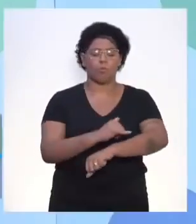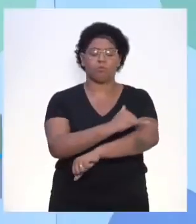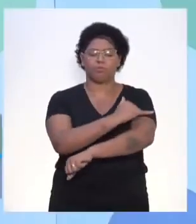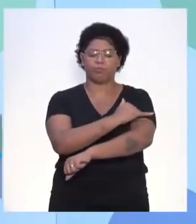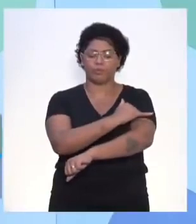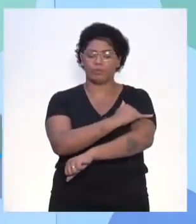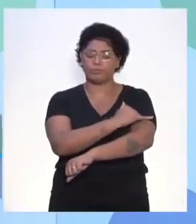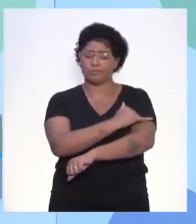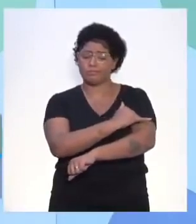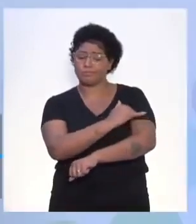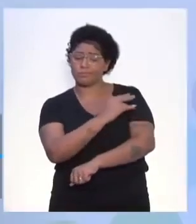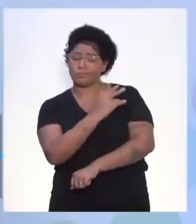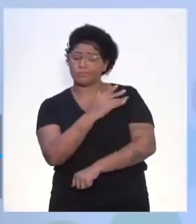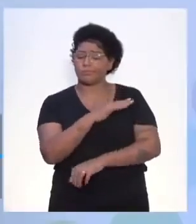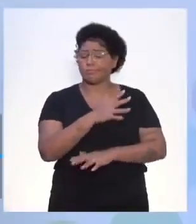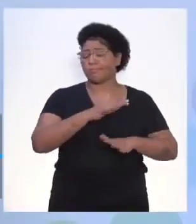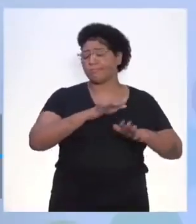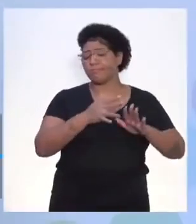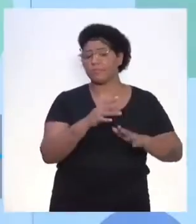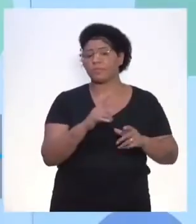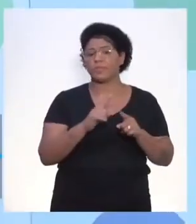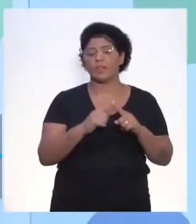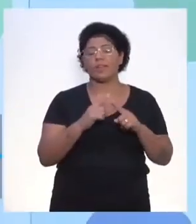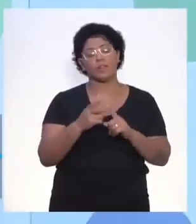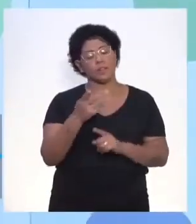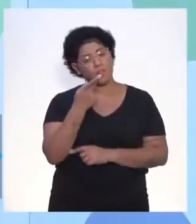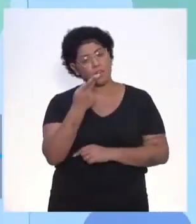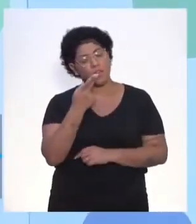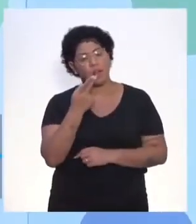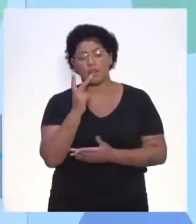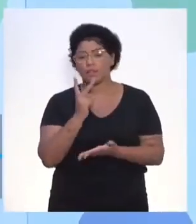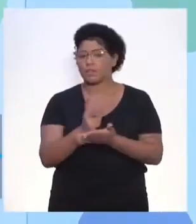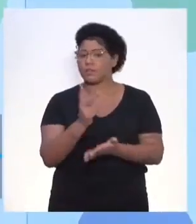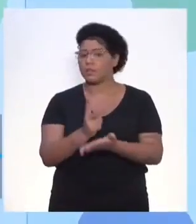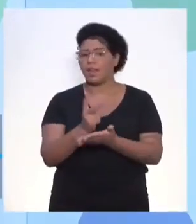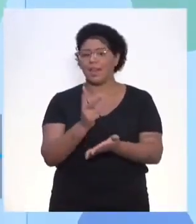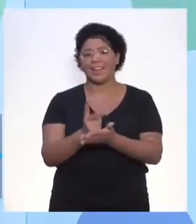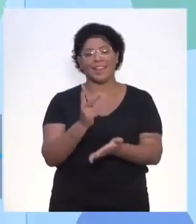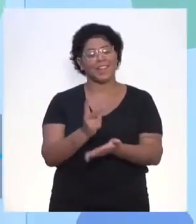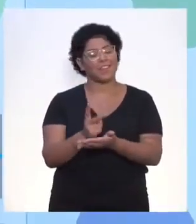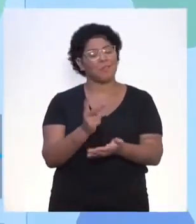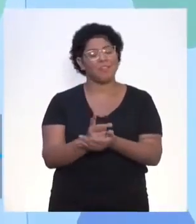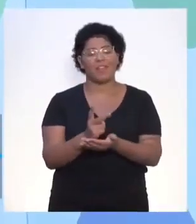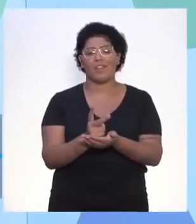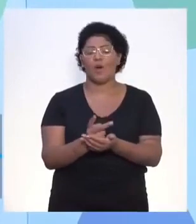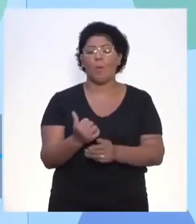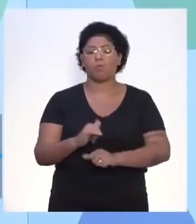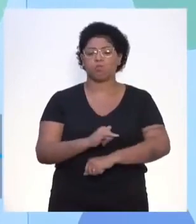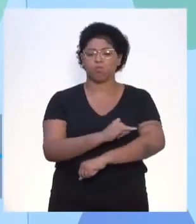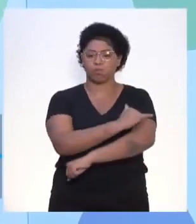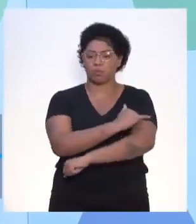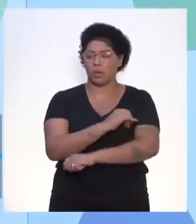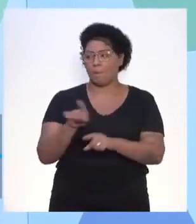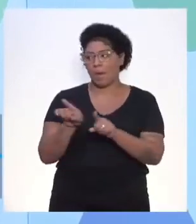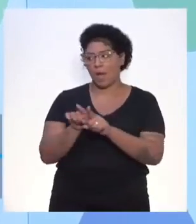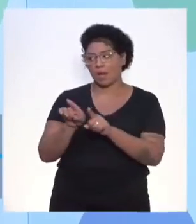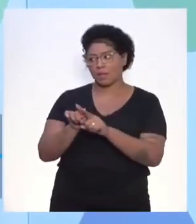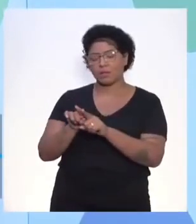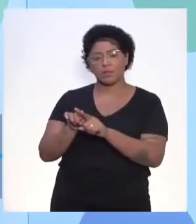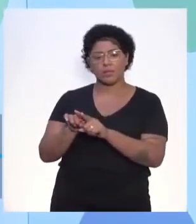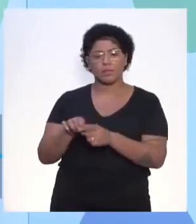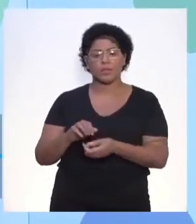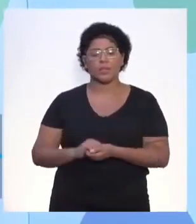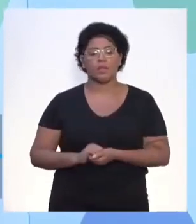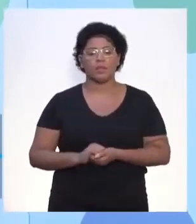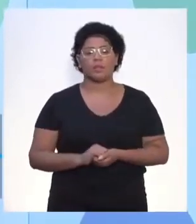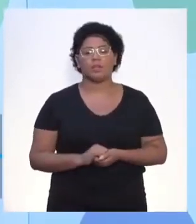está aí enfatizando essa questão do gordinho, né? Parece que estão mandando direto para o professor. Eu estou meio que entendendo isso. Muitas